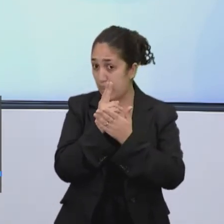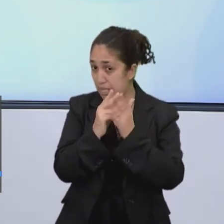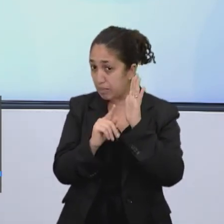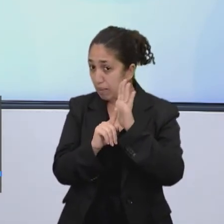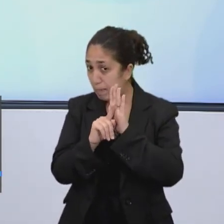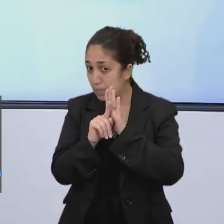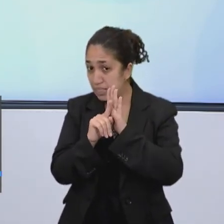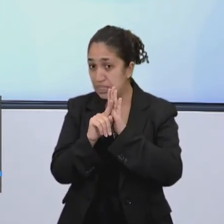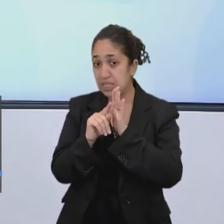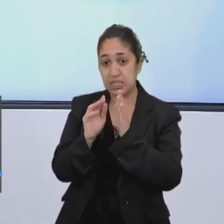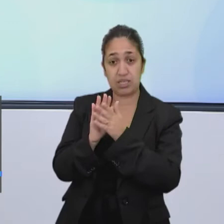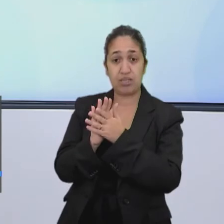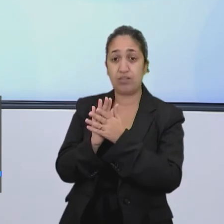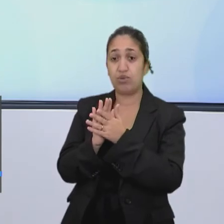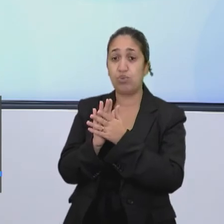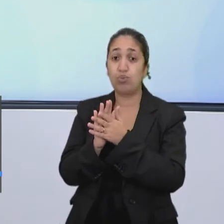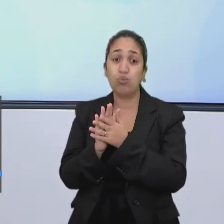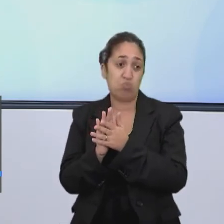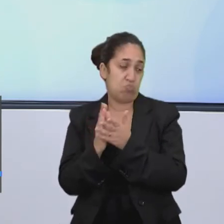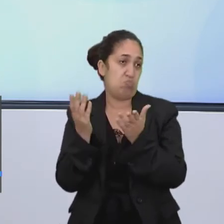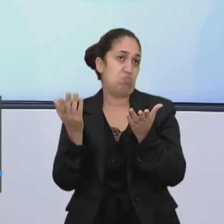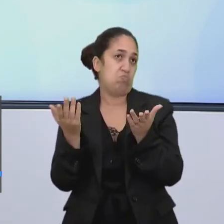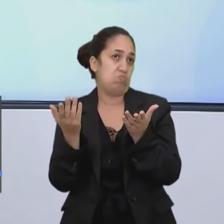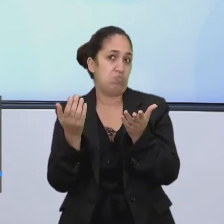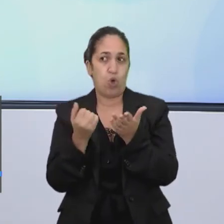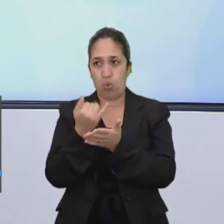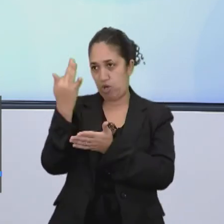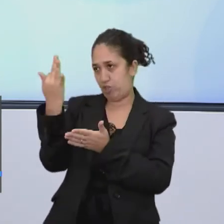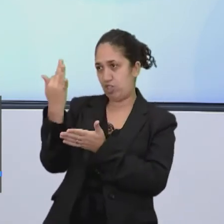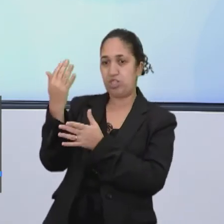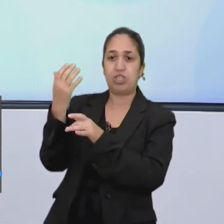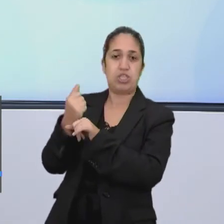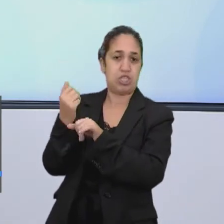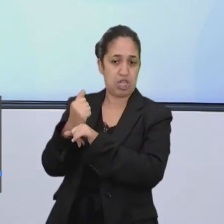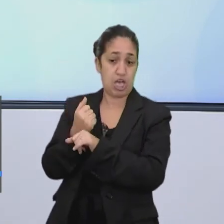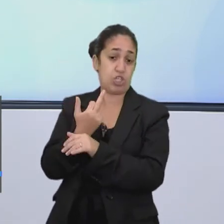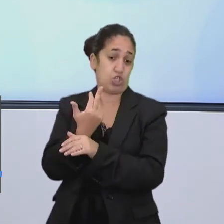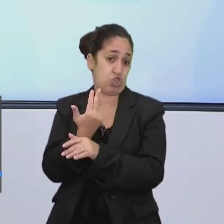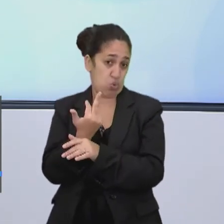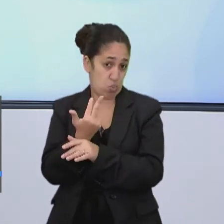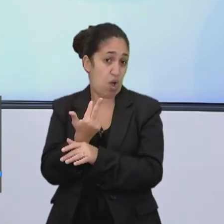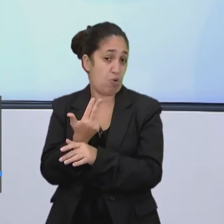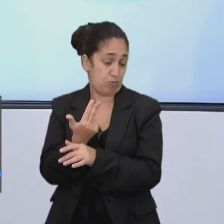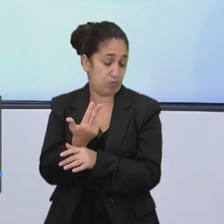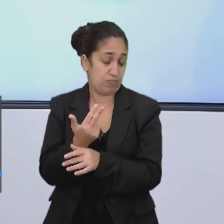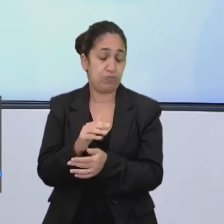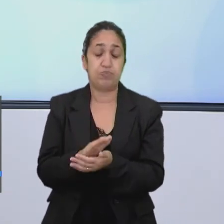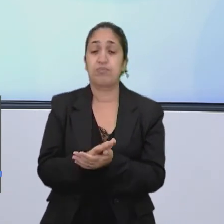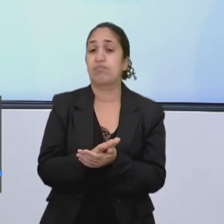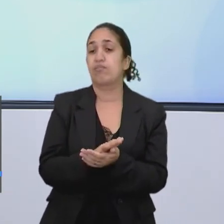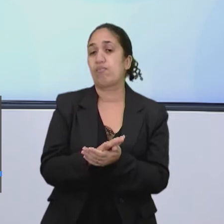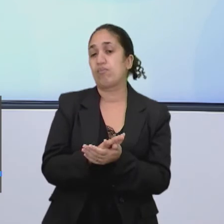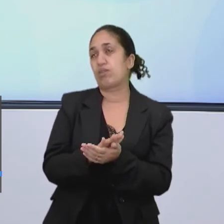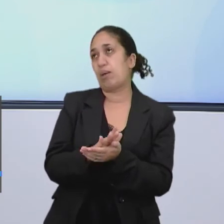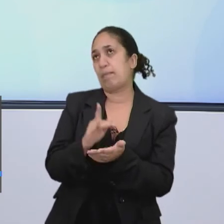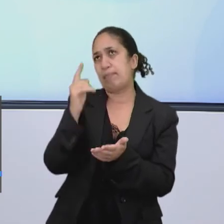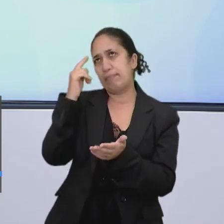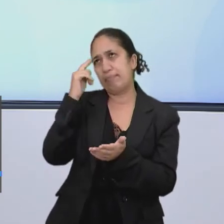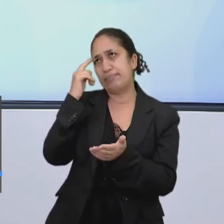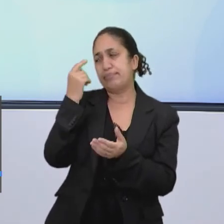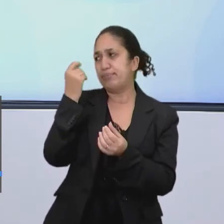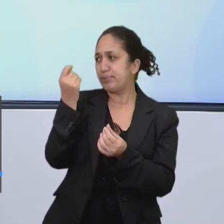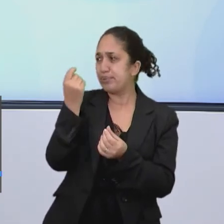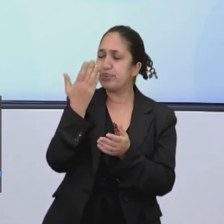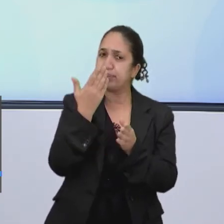pesquisa, com o mesmo número de amostras, com o mesmo valor amostral, considerando a